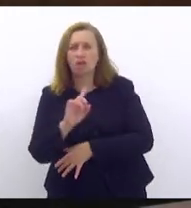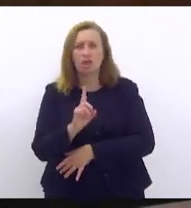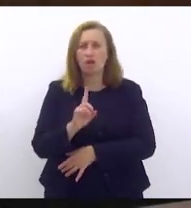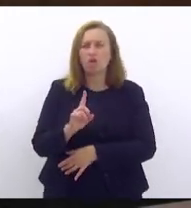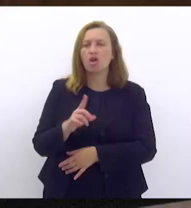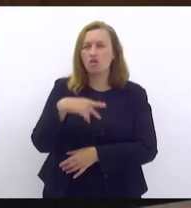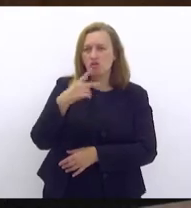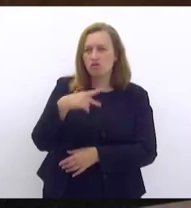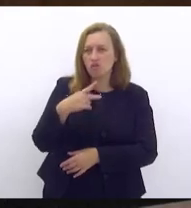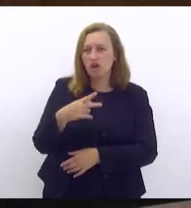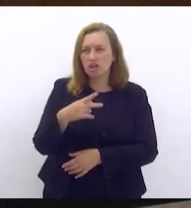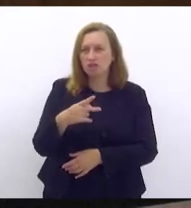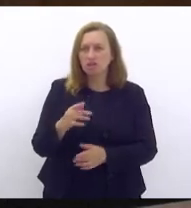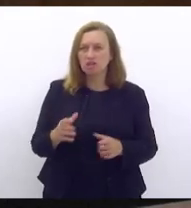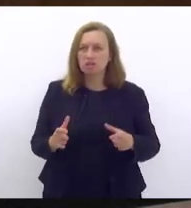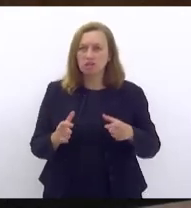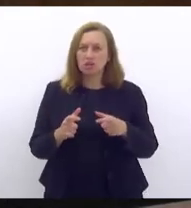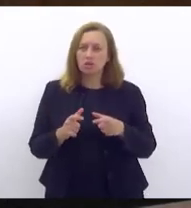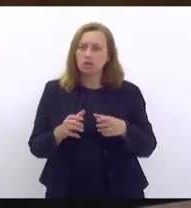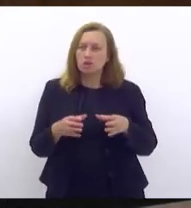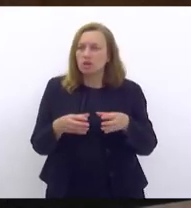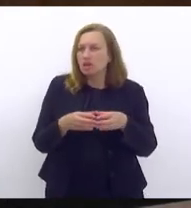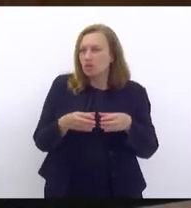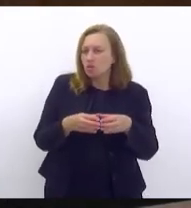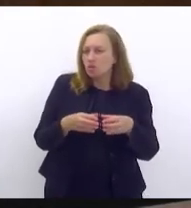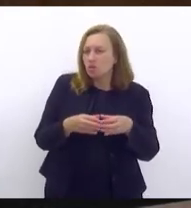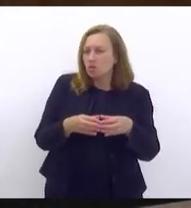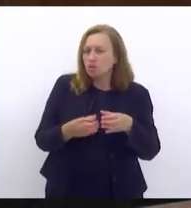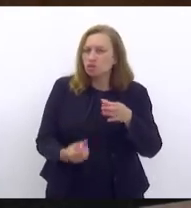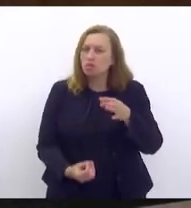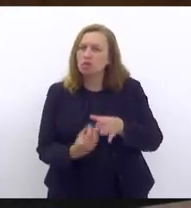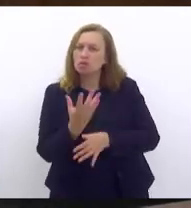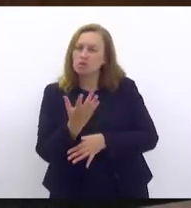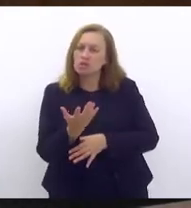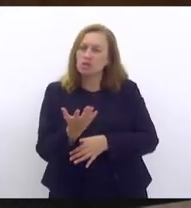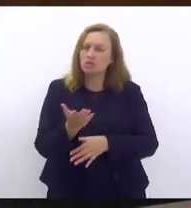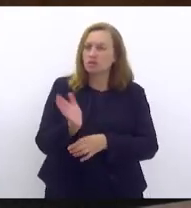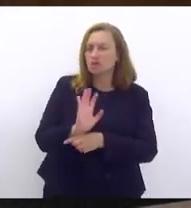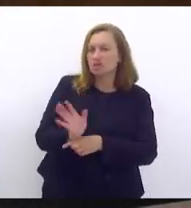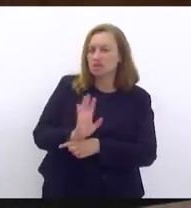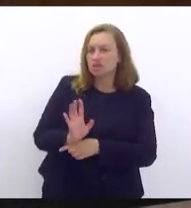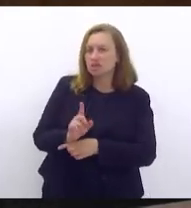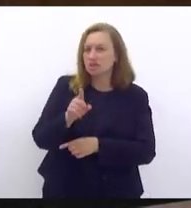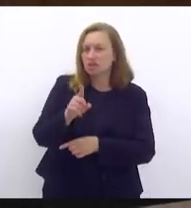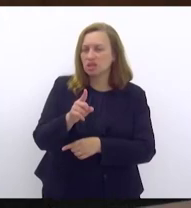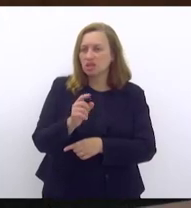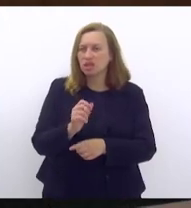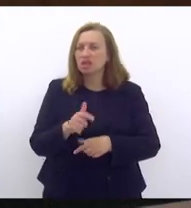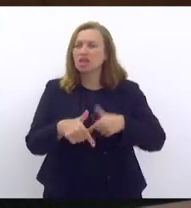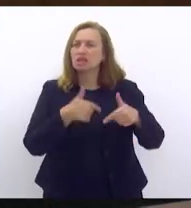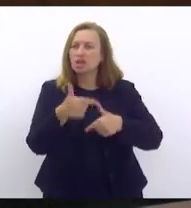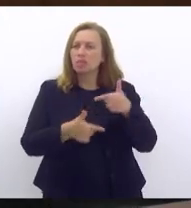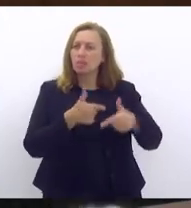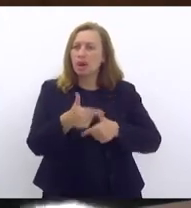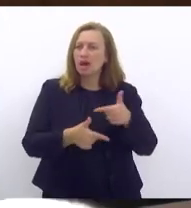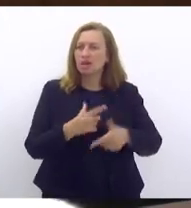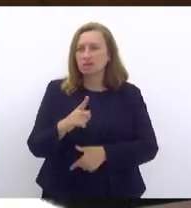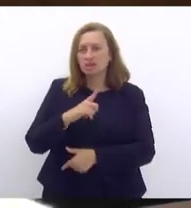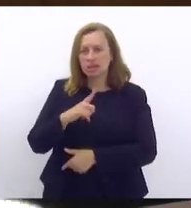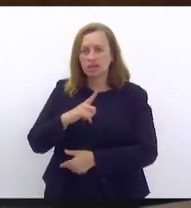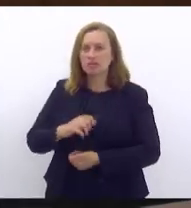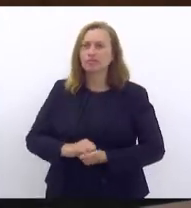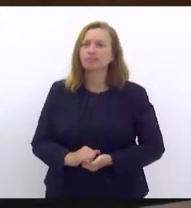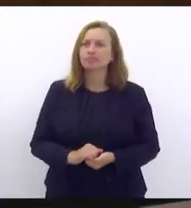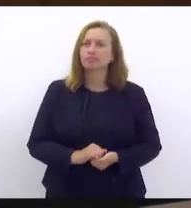eu falo da demanda das pequenas produtoras, que são aquelas que são dirigidas e que empregam essa força de trabalho de natureza